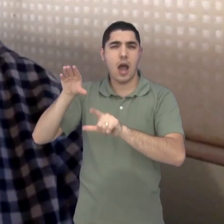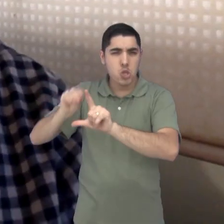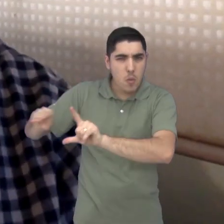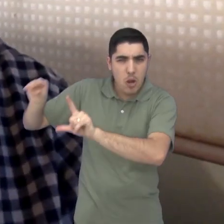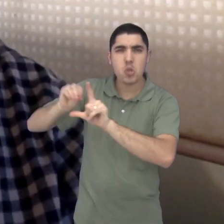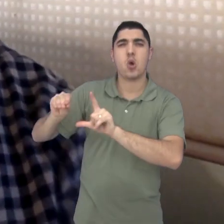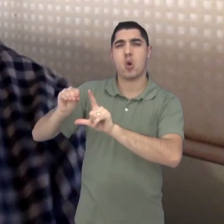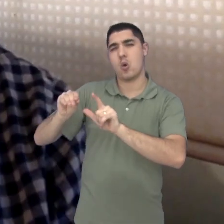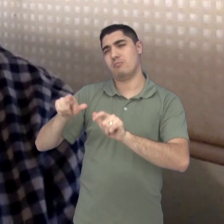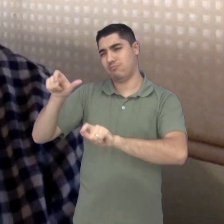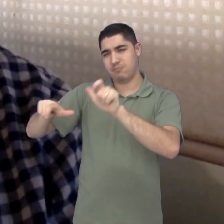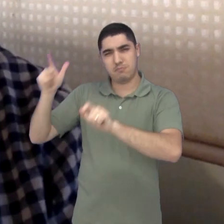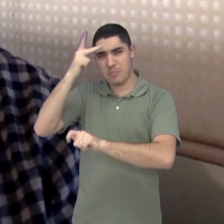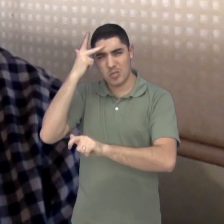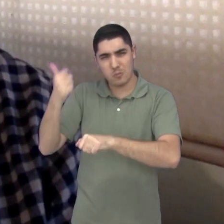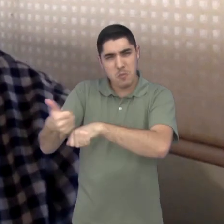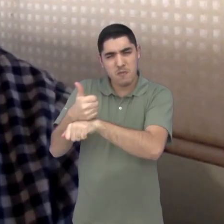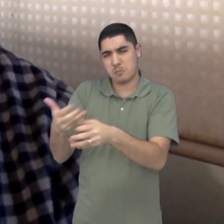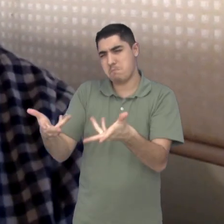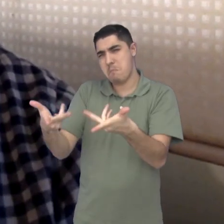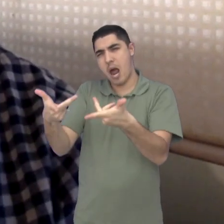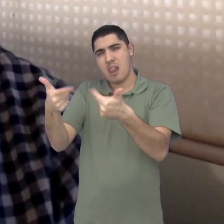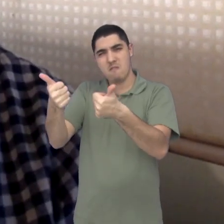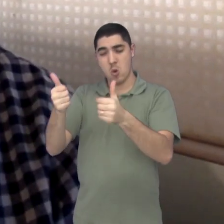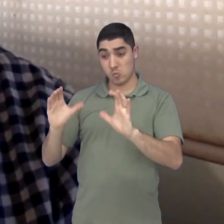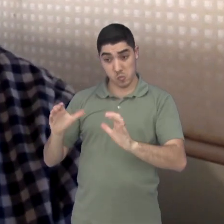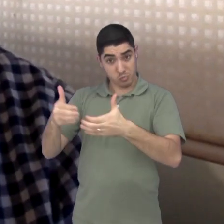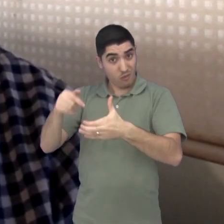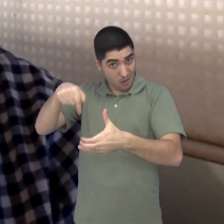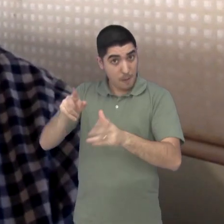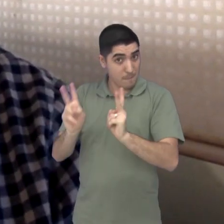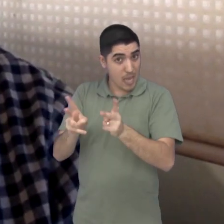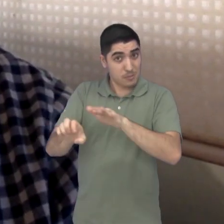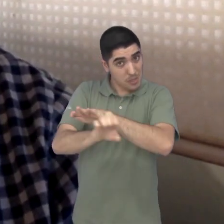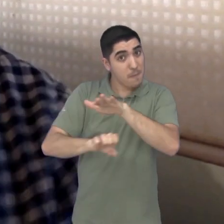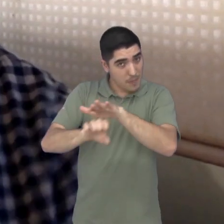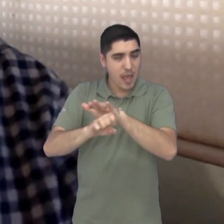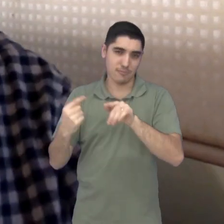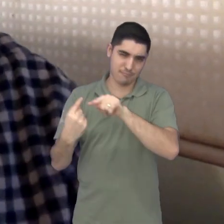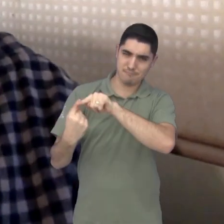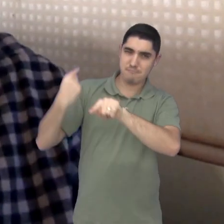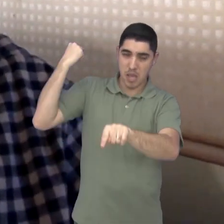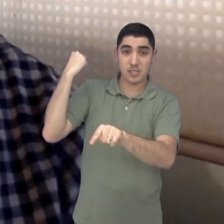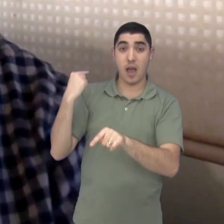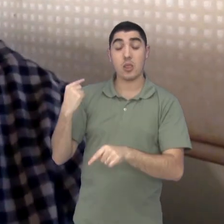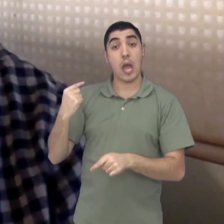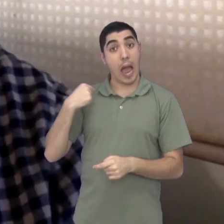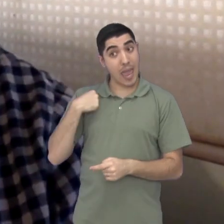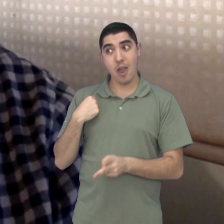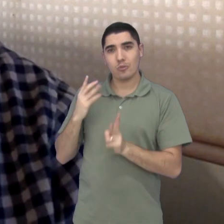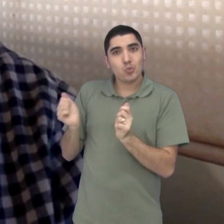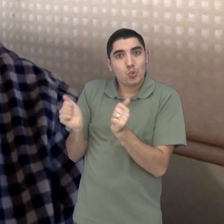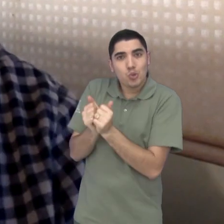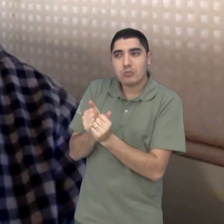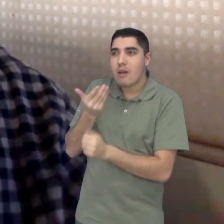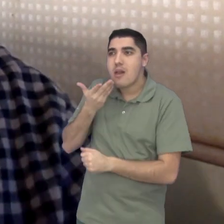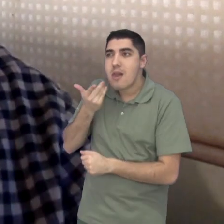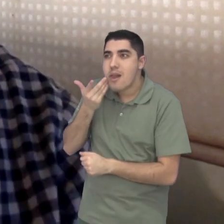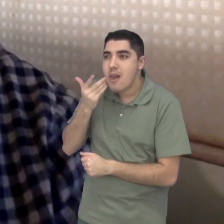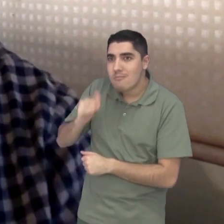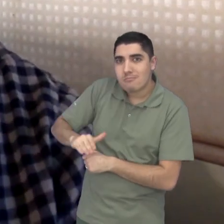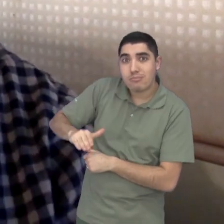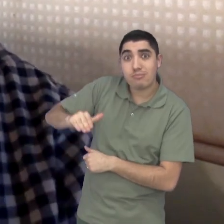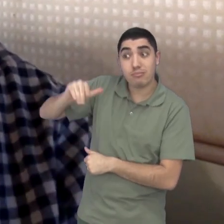aqueles sensacionais profissionais que trabalhavam na Herbert Richards naquela época. Eram os melhores profissionais do mercado que